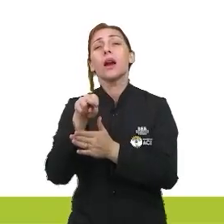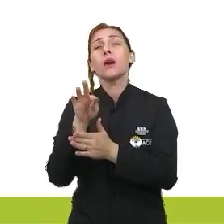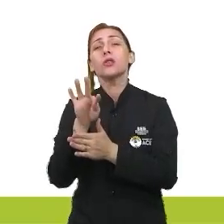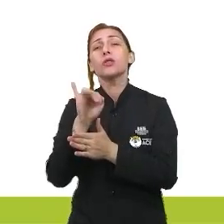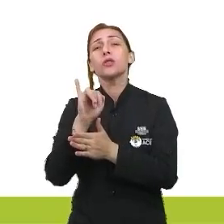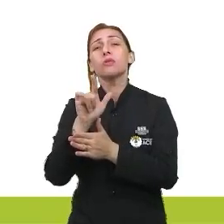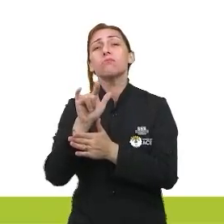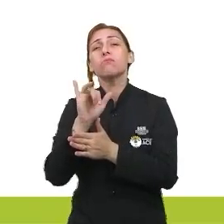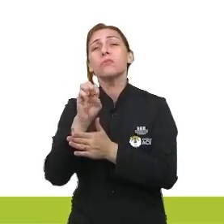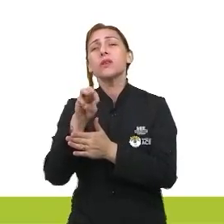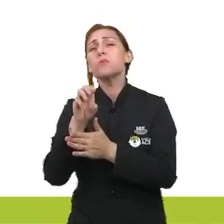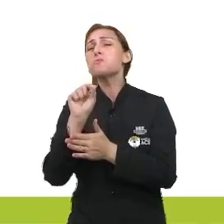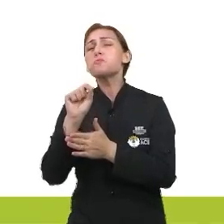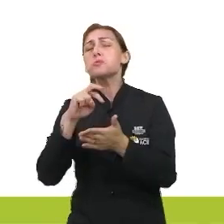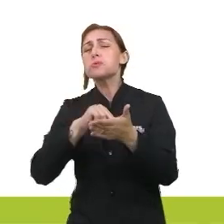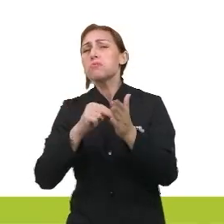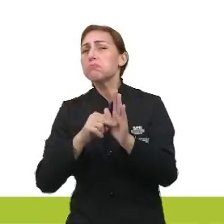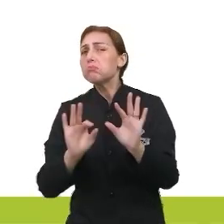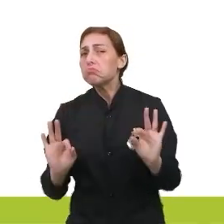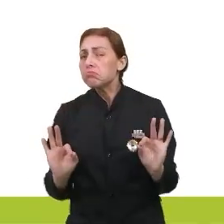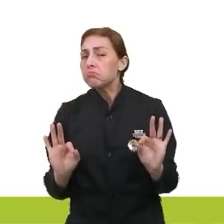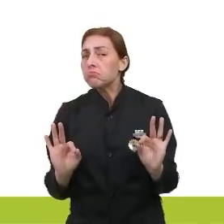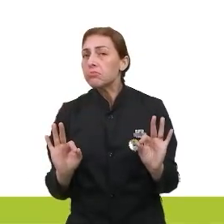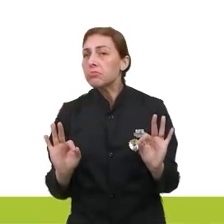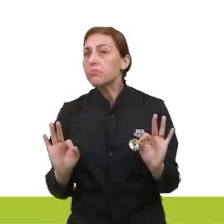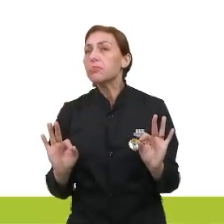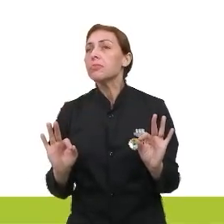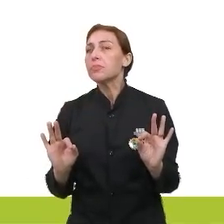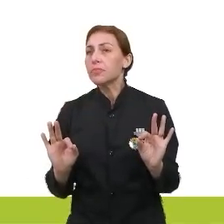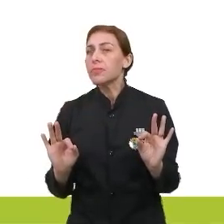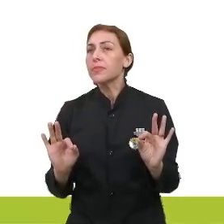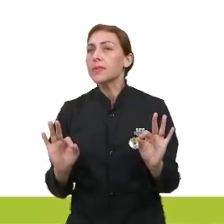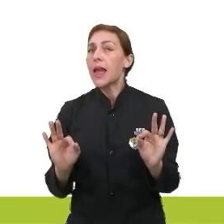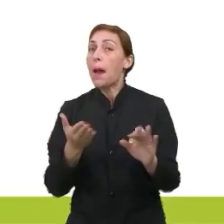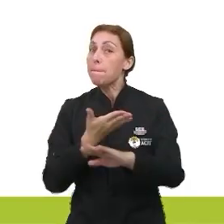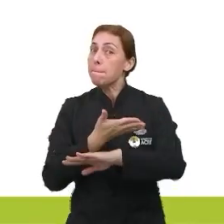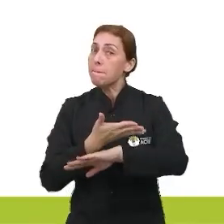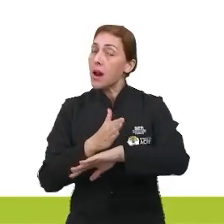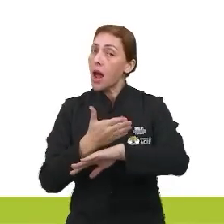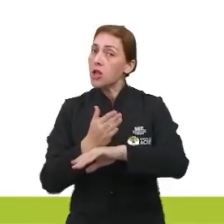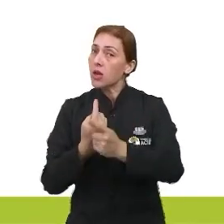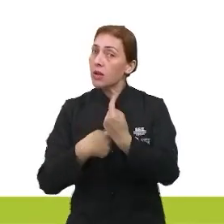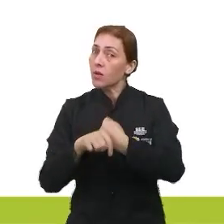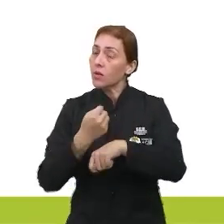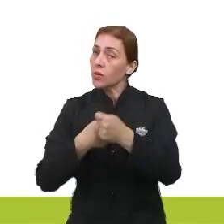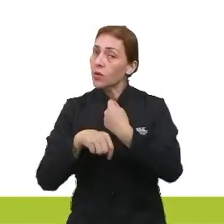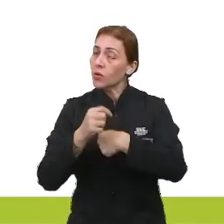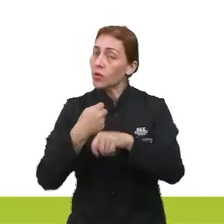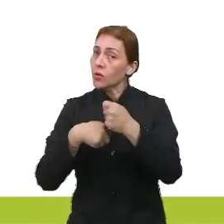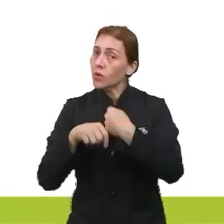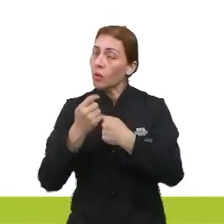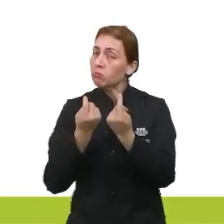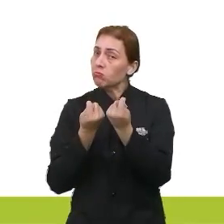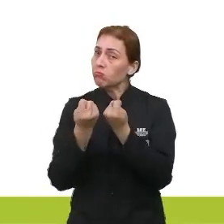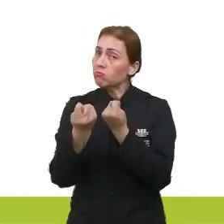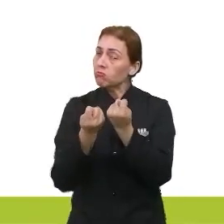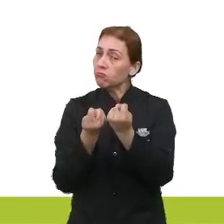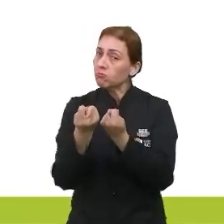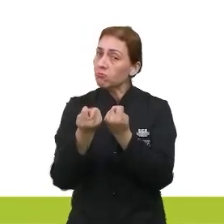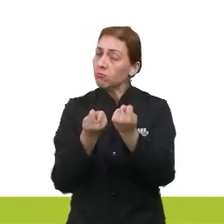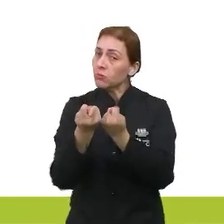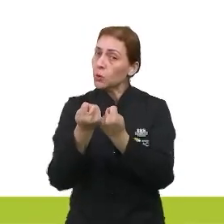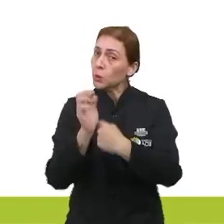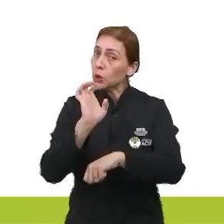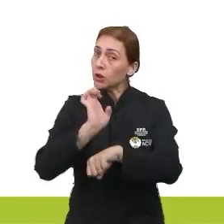Ah, professor, o que é mesmo mercantilismo? Mercantilismo é aquela prática econômica sob controle